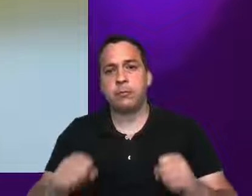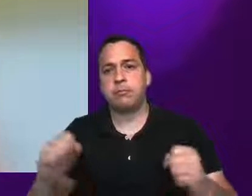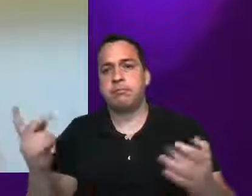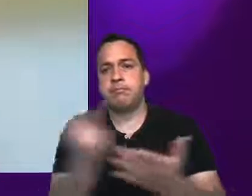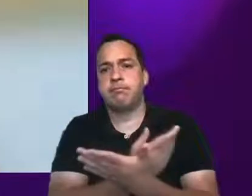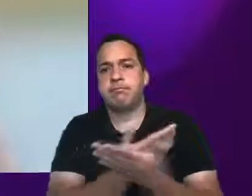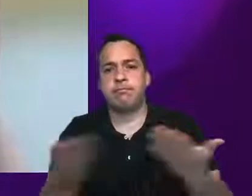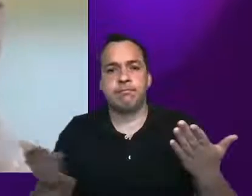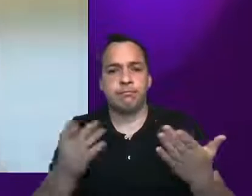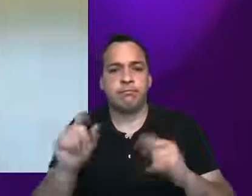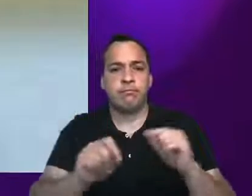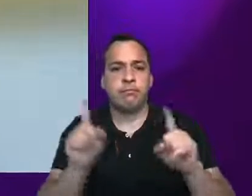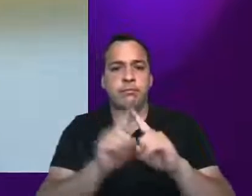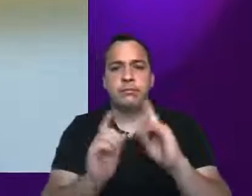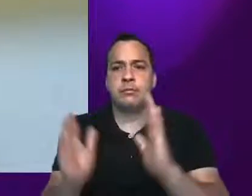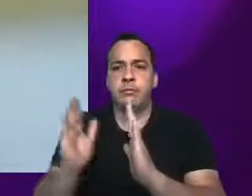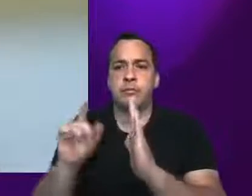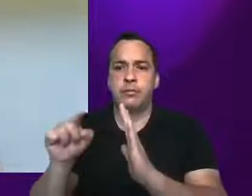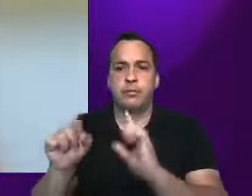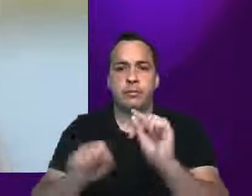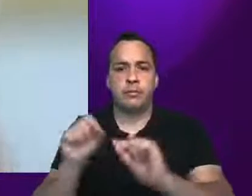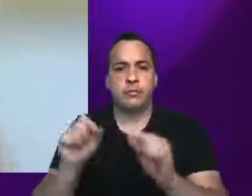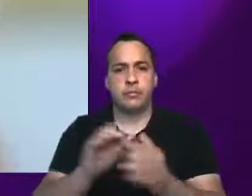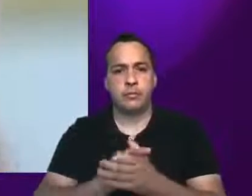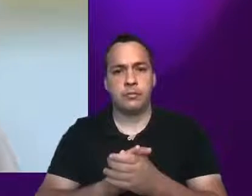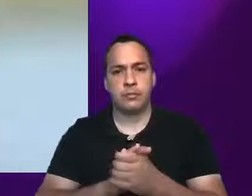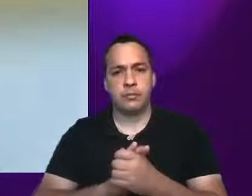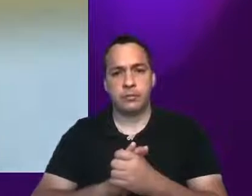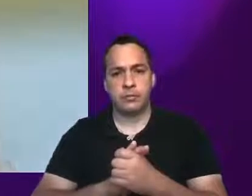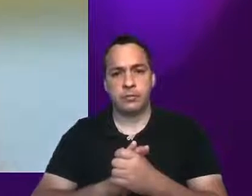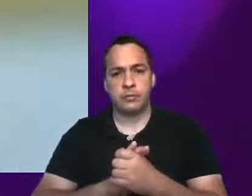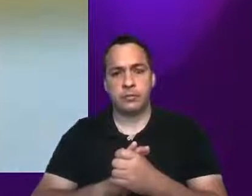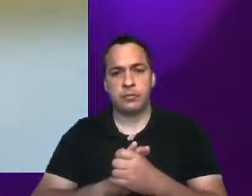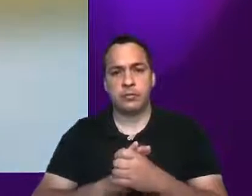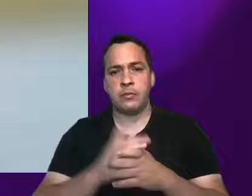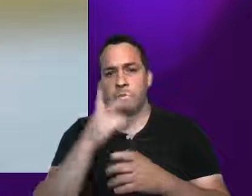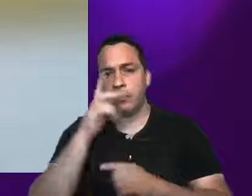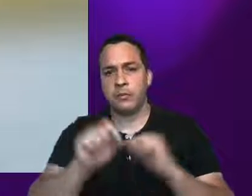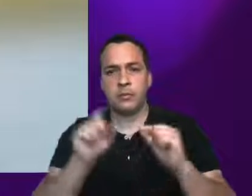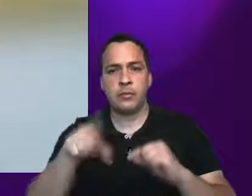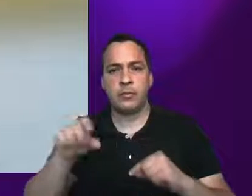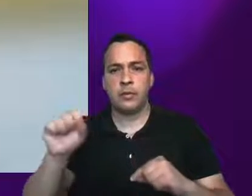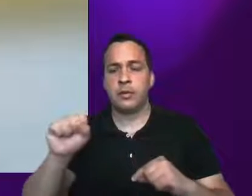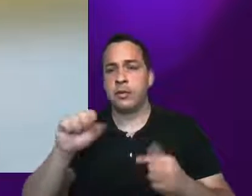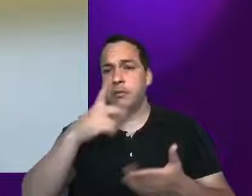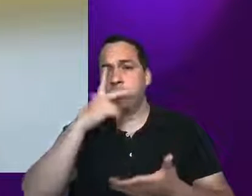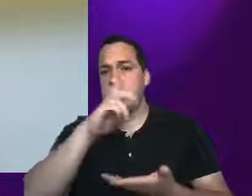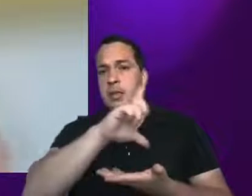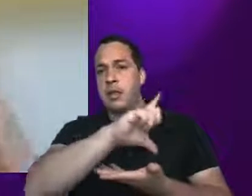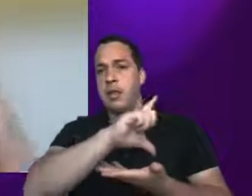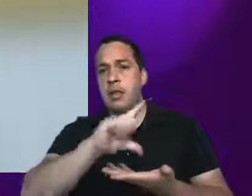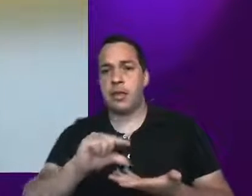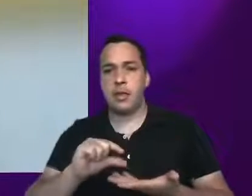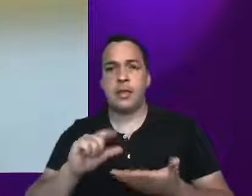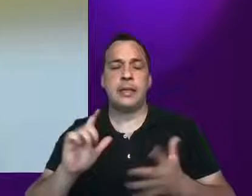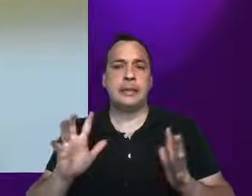porque você já está naquela fase do Rose, do L, do S ali, do descalonamento, né? Então,